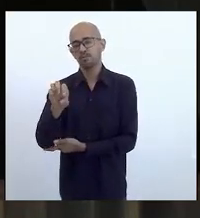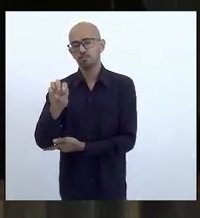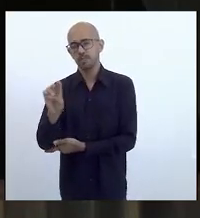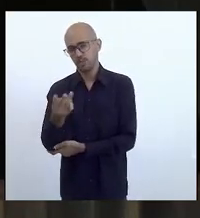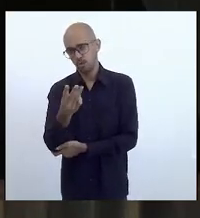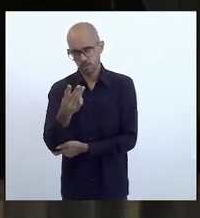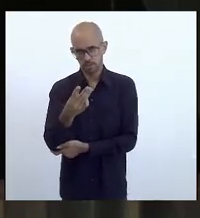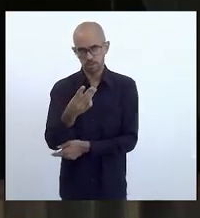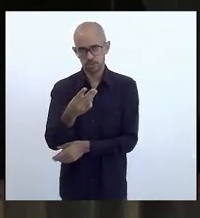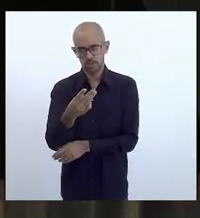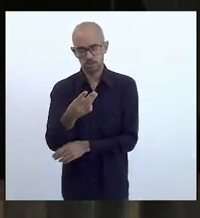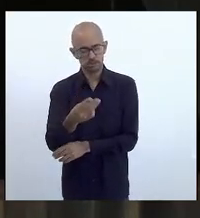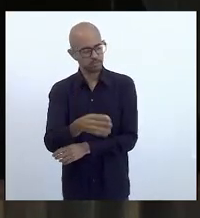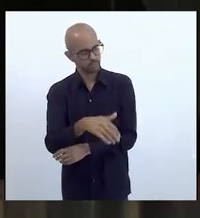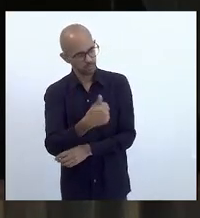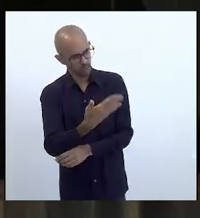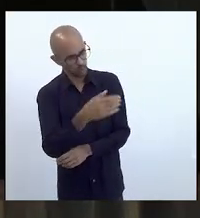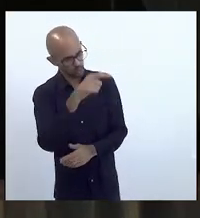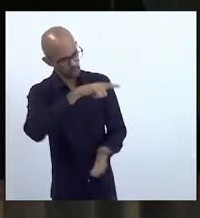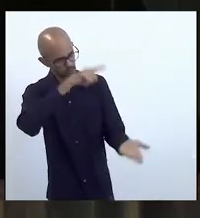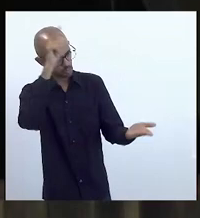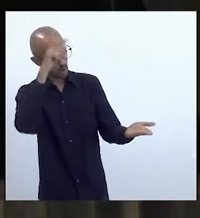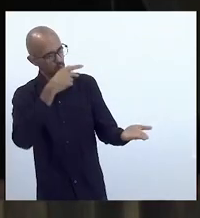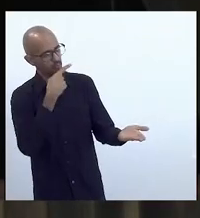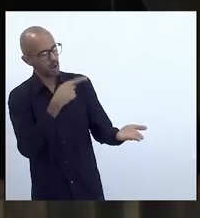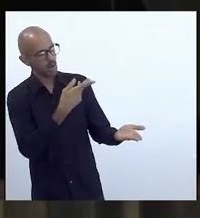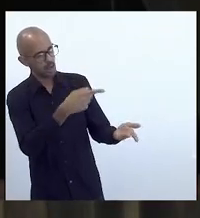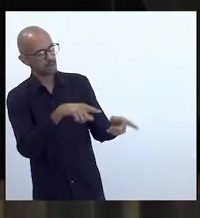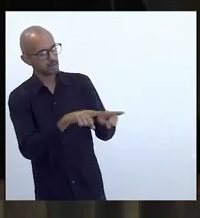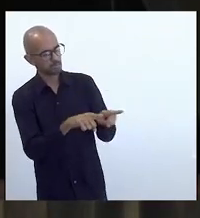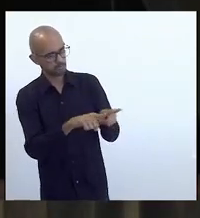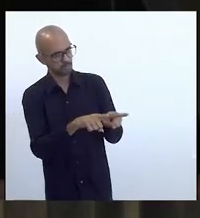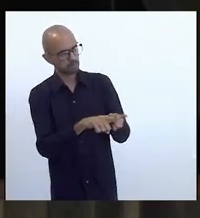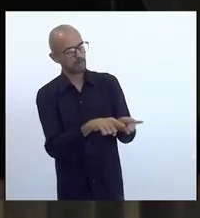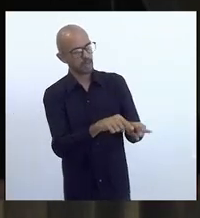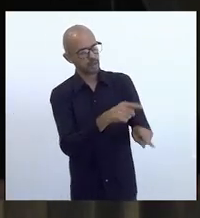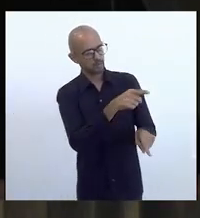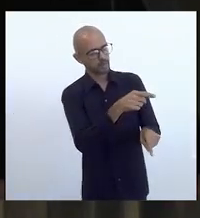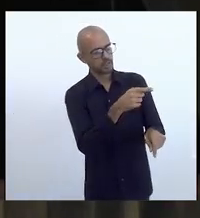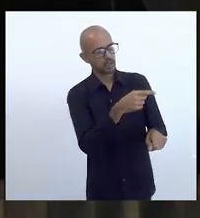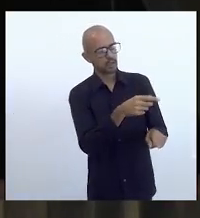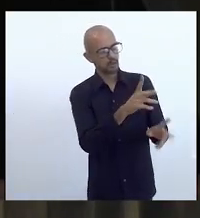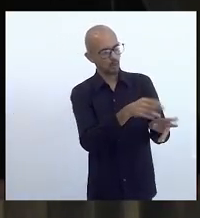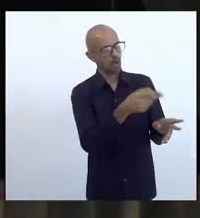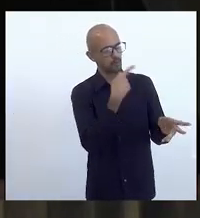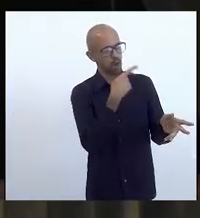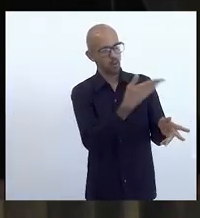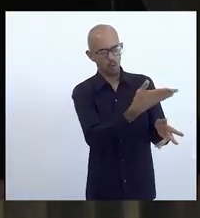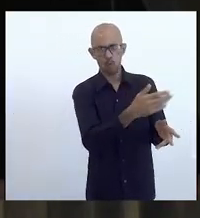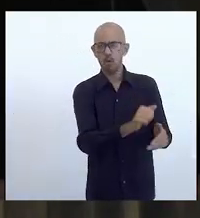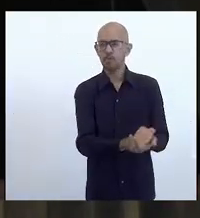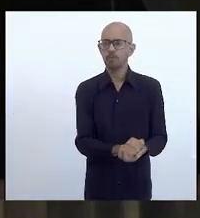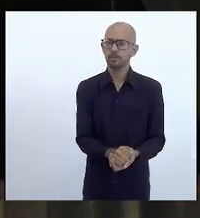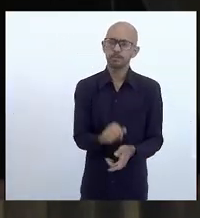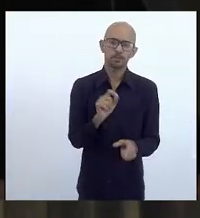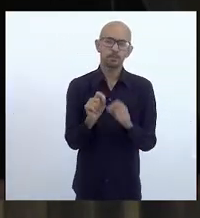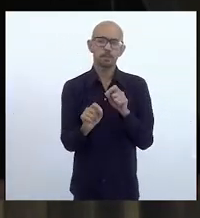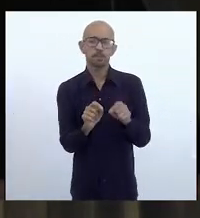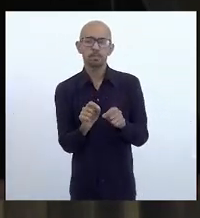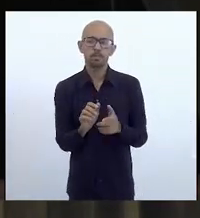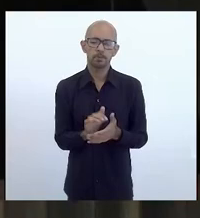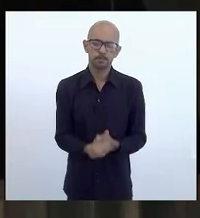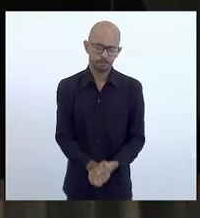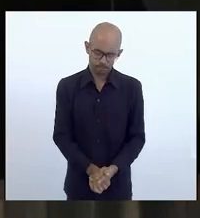aí, deputado Luiz Paulo, eu queria me valer de uma fala sua numa audiência, que o senhor disse alguma coisa mais ou menos